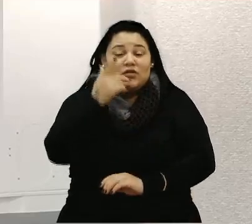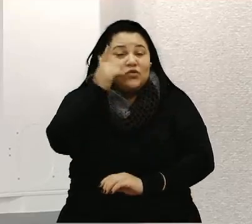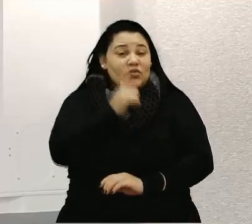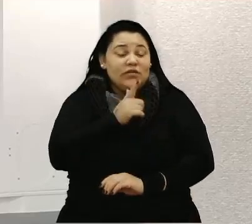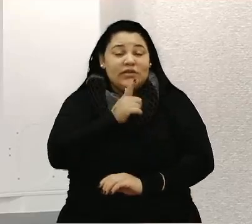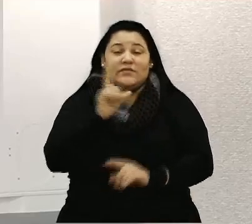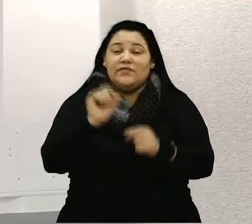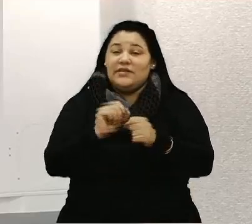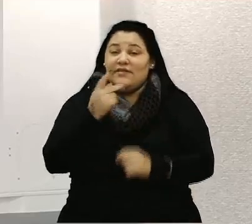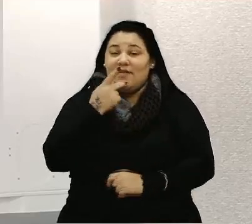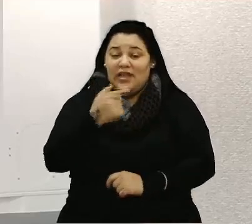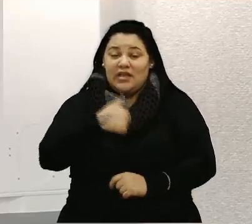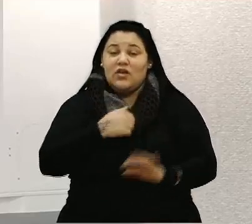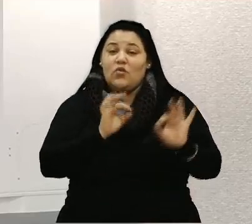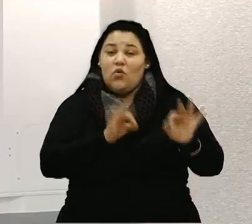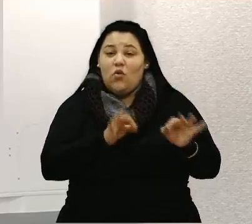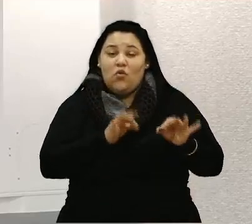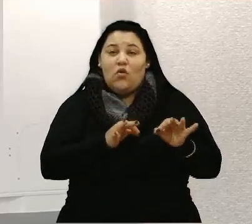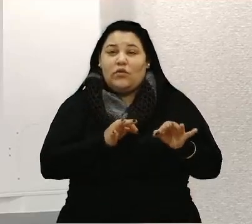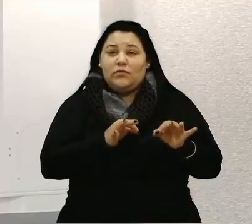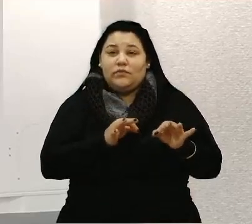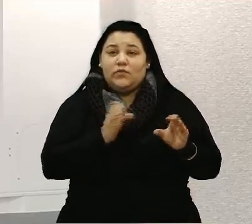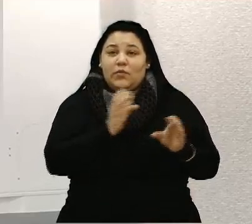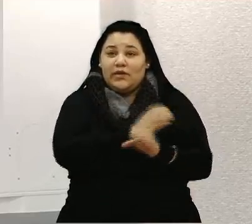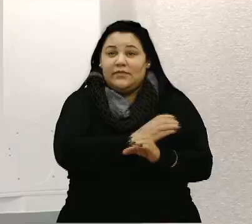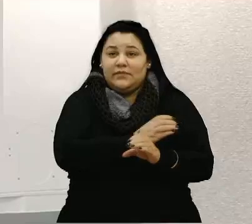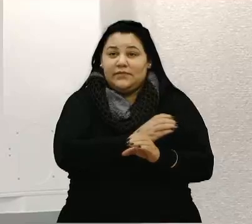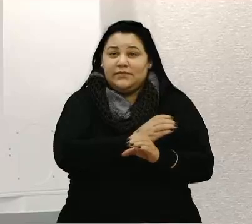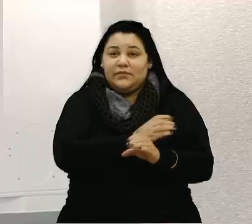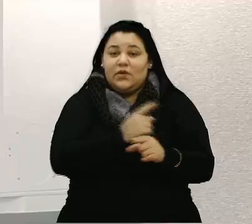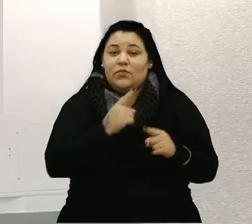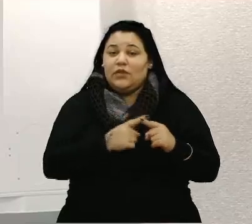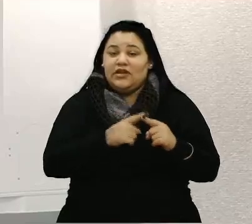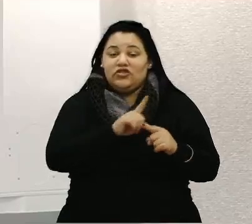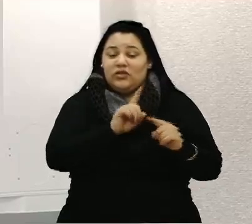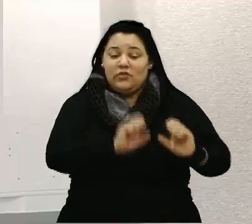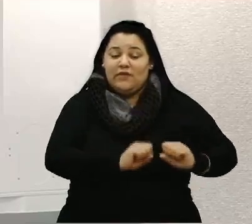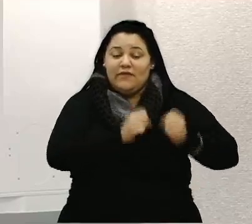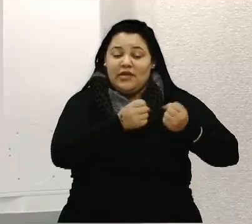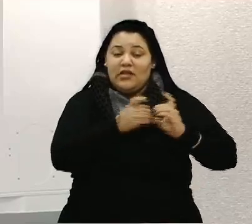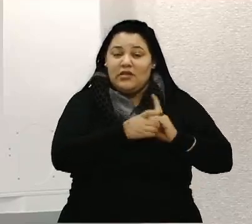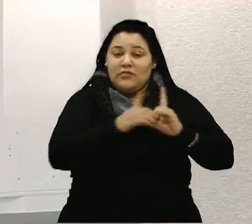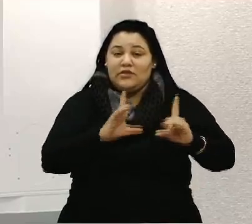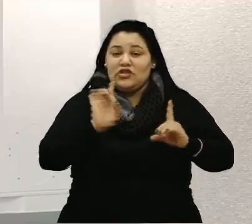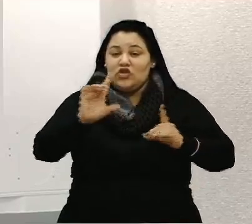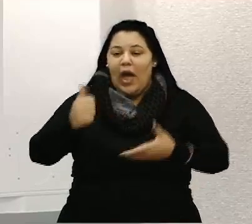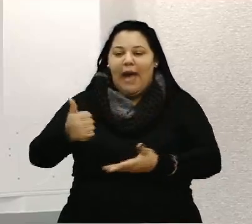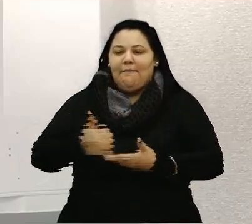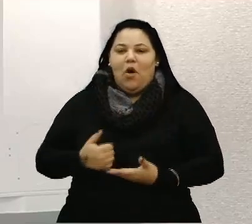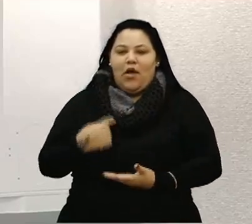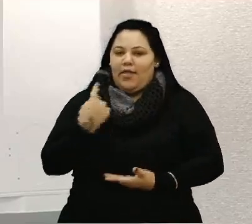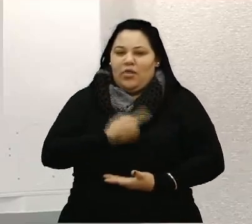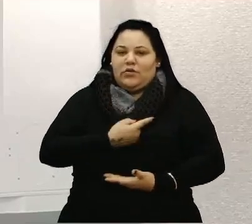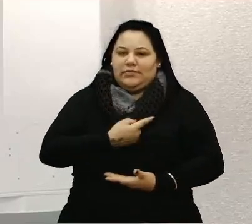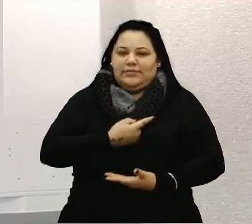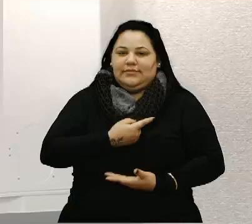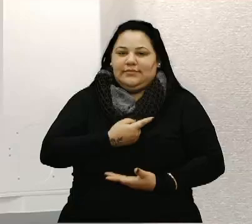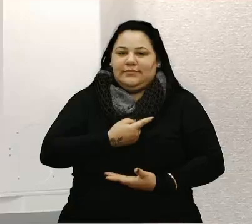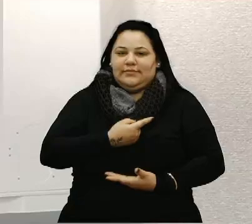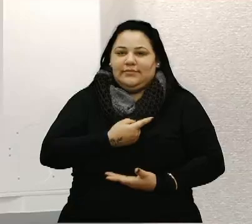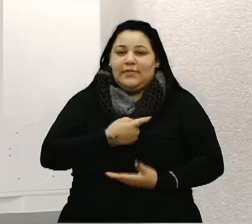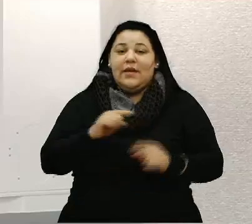e eu concordo com ele plenamente. Que a gente não defenda a democracia quando ela nos favorece, mas que a gente